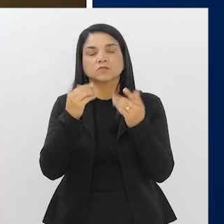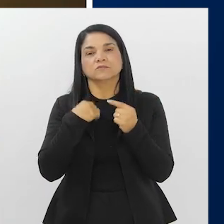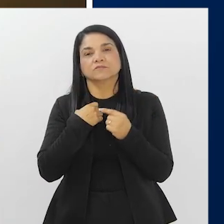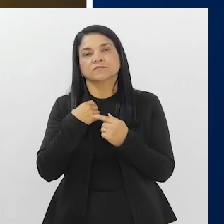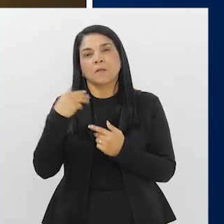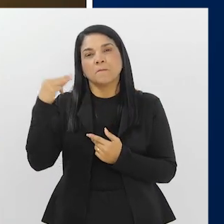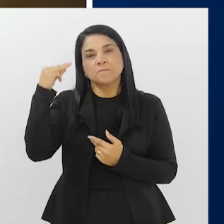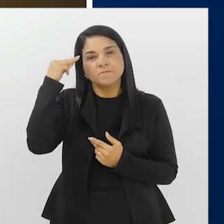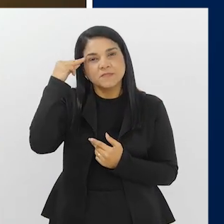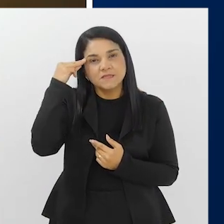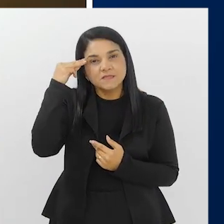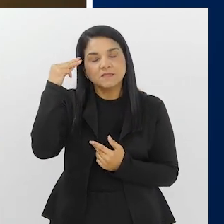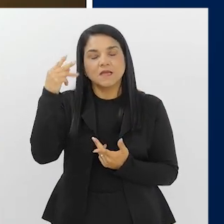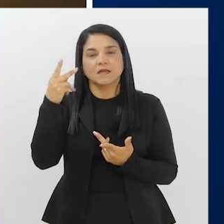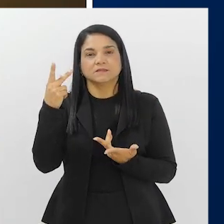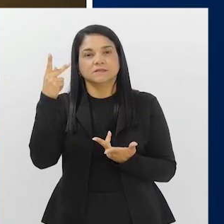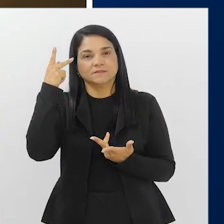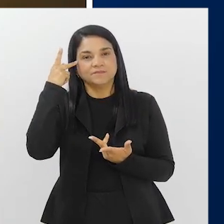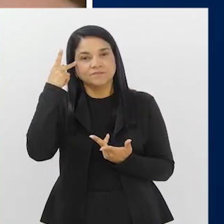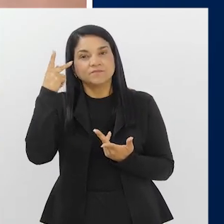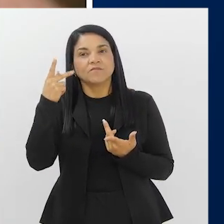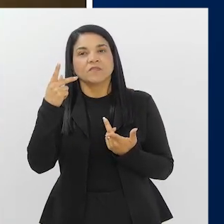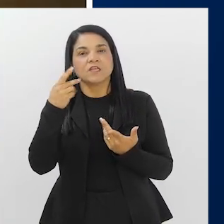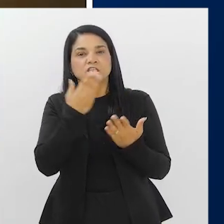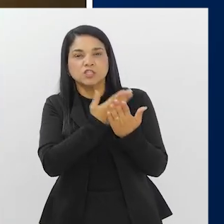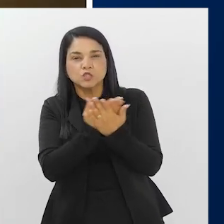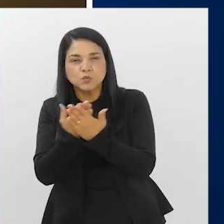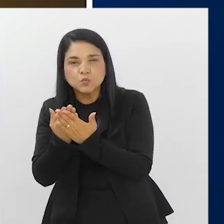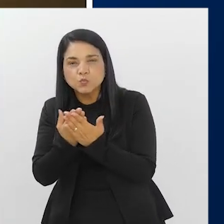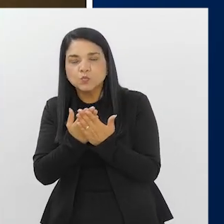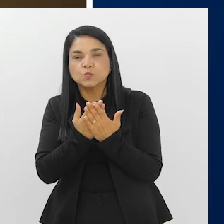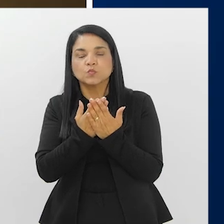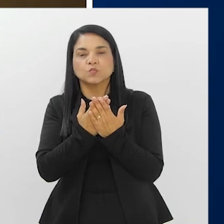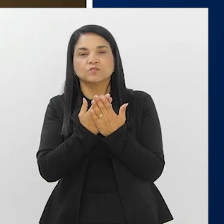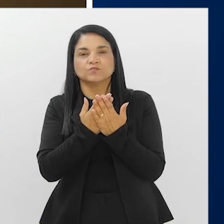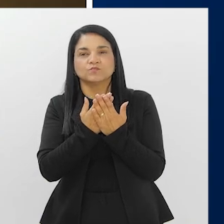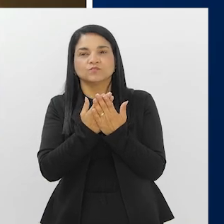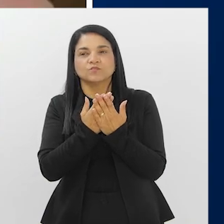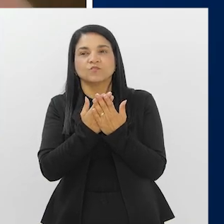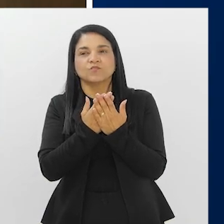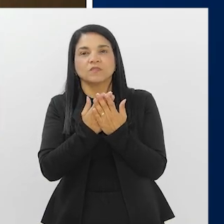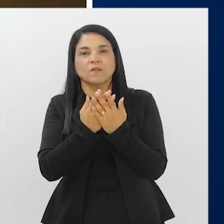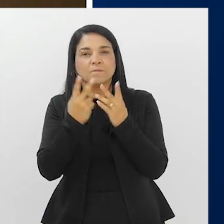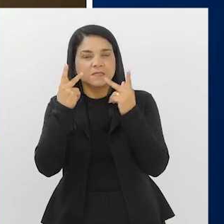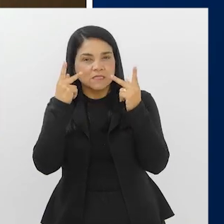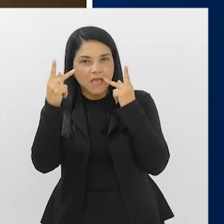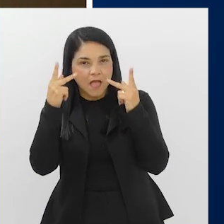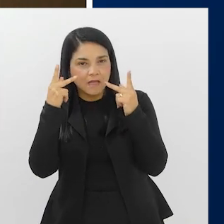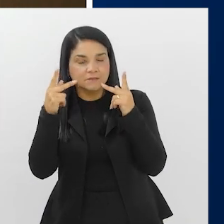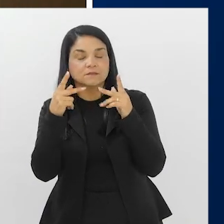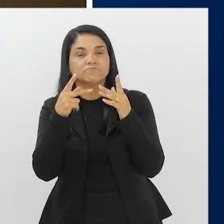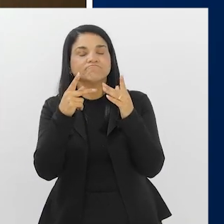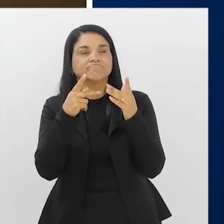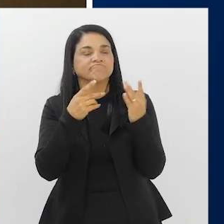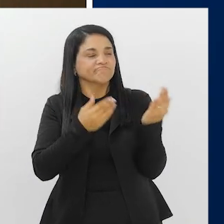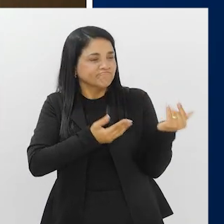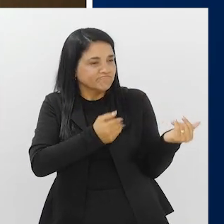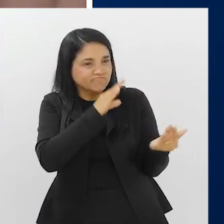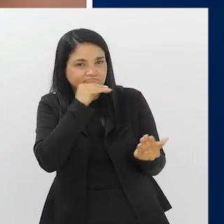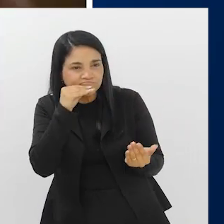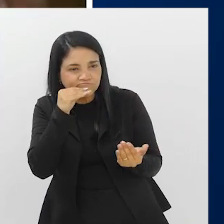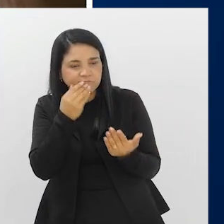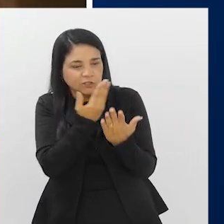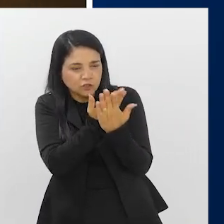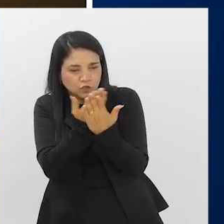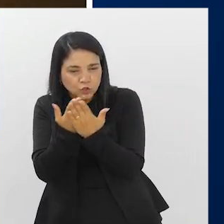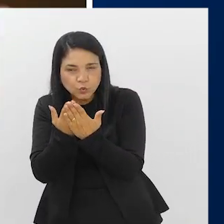psicólogos, né, psiquiatras, psicanalistas que estudam muito pegar um adolescente e fazer,